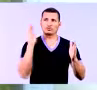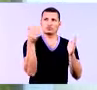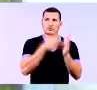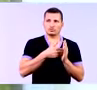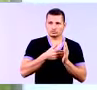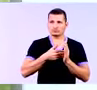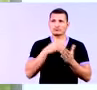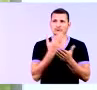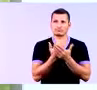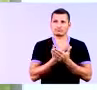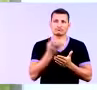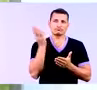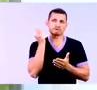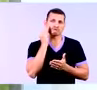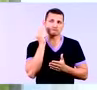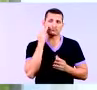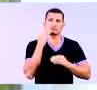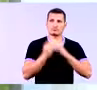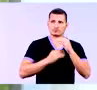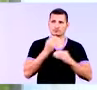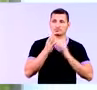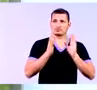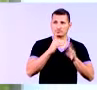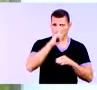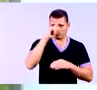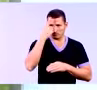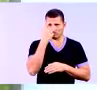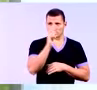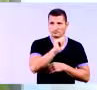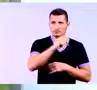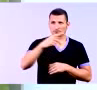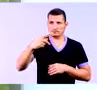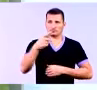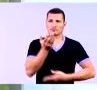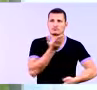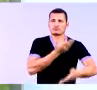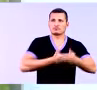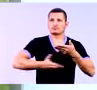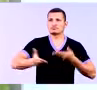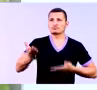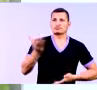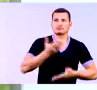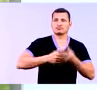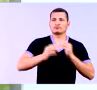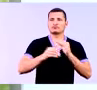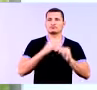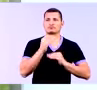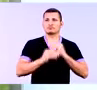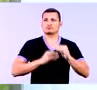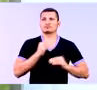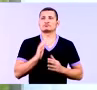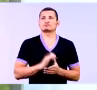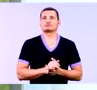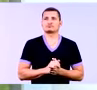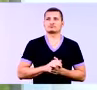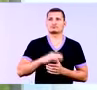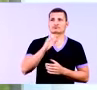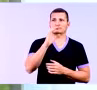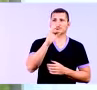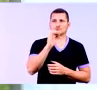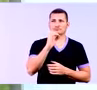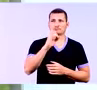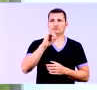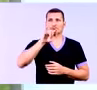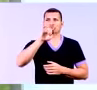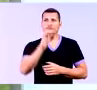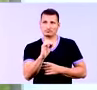veremos o banco de dados já criado com a aplicação interagindo com esse banco de dados. E o código-fonte